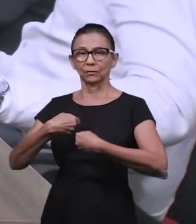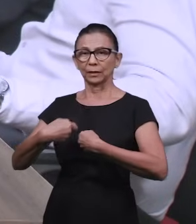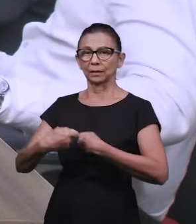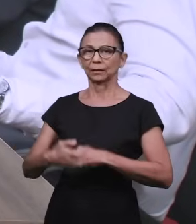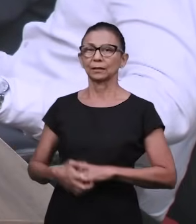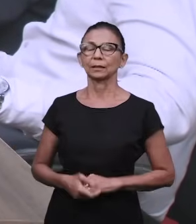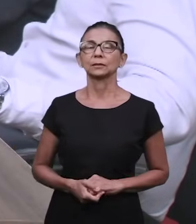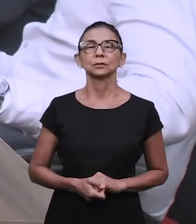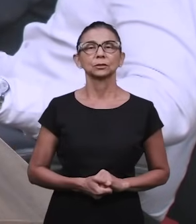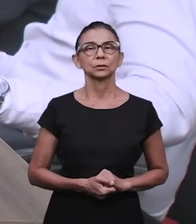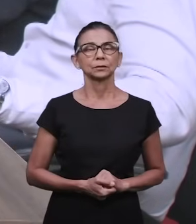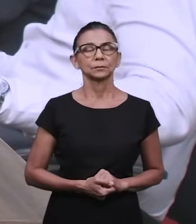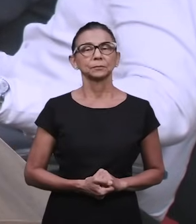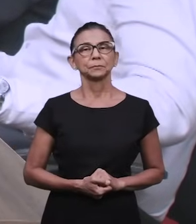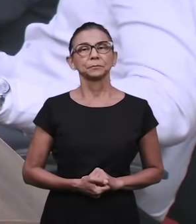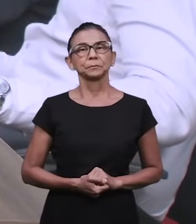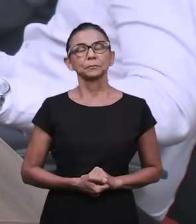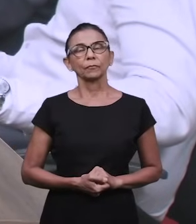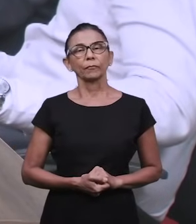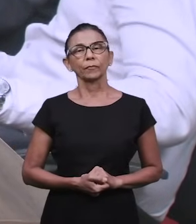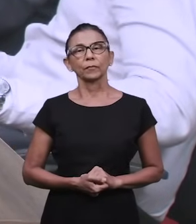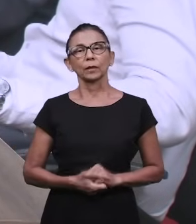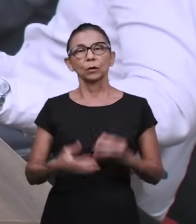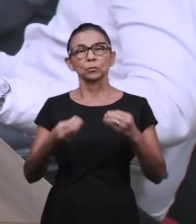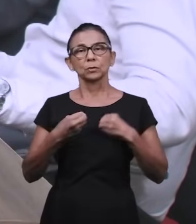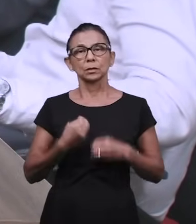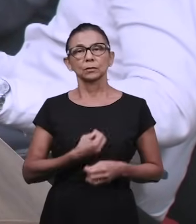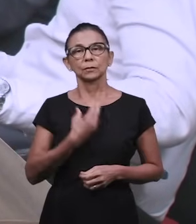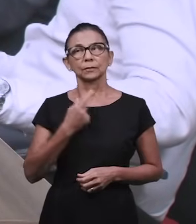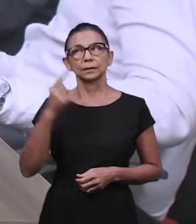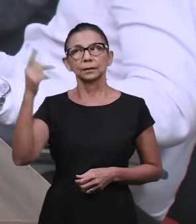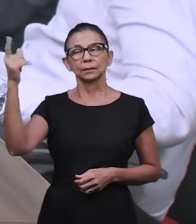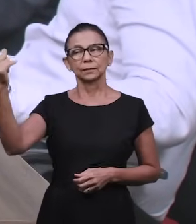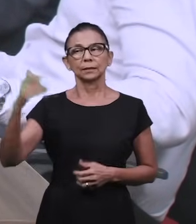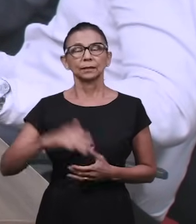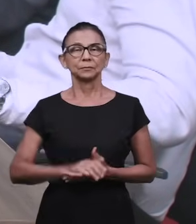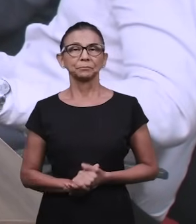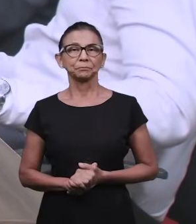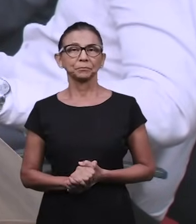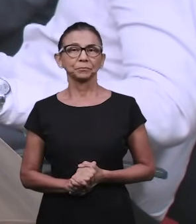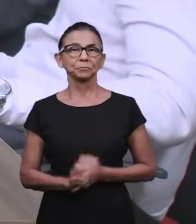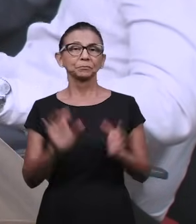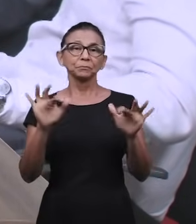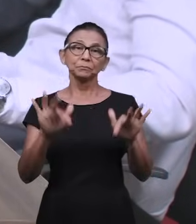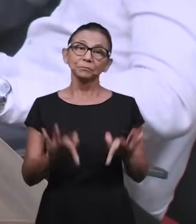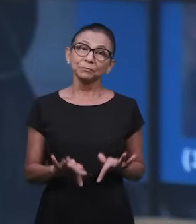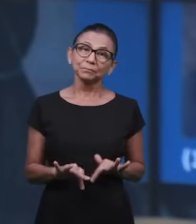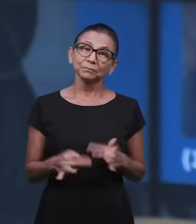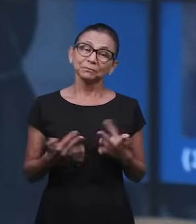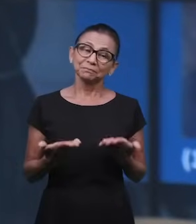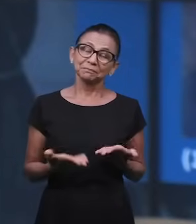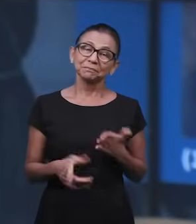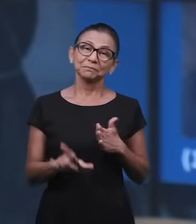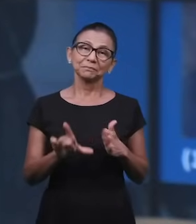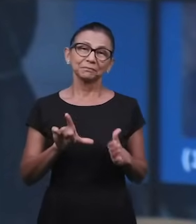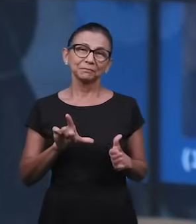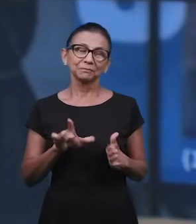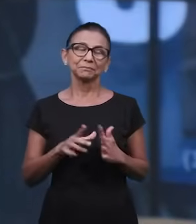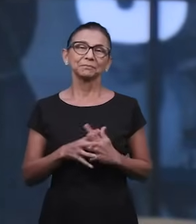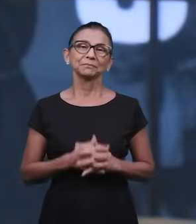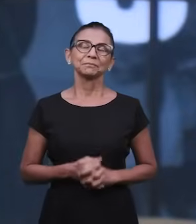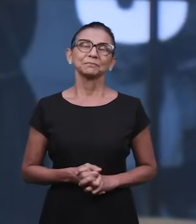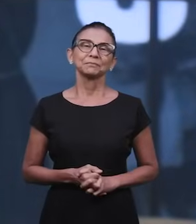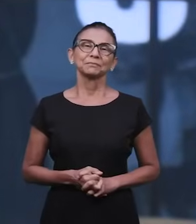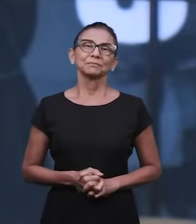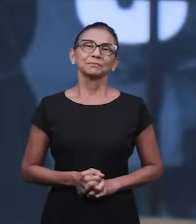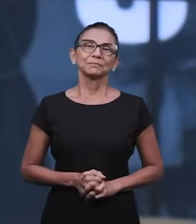à eternidade. Louvado seja o nome do Senhor. Aleluia. Bem, nosso programa ele está chegando ao fim, mas antes de nós